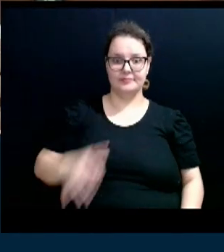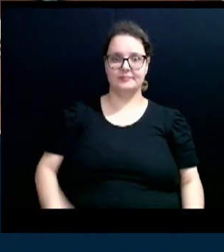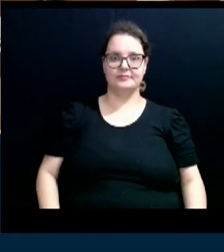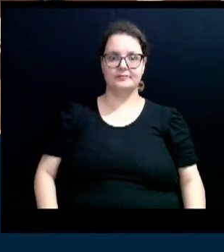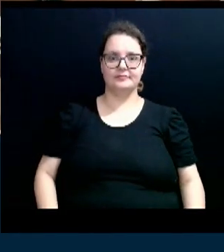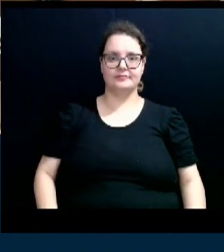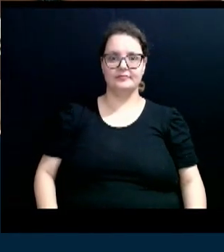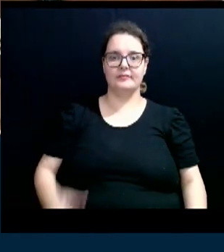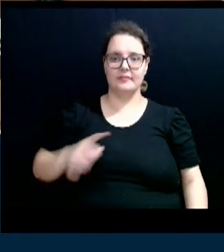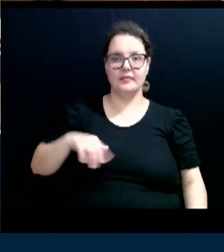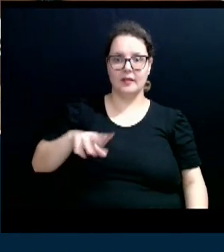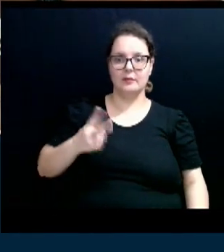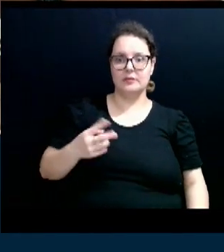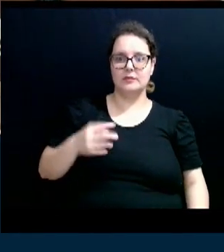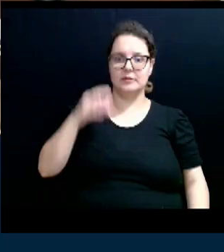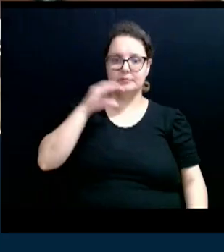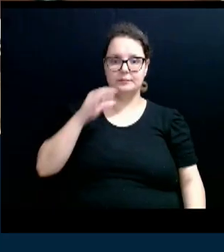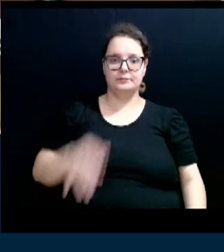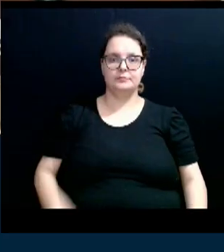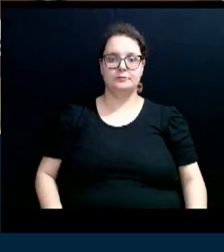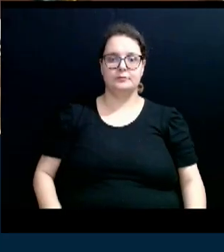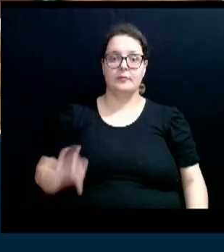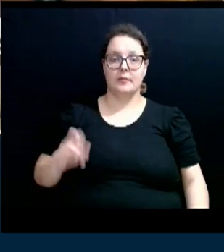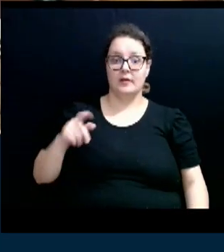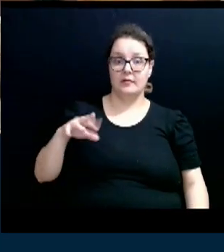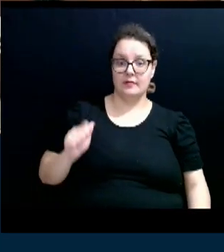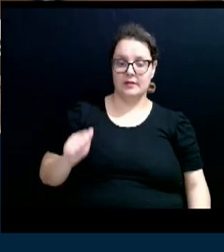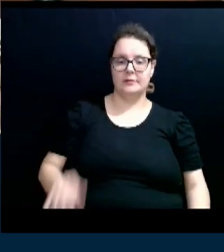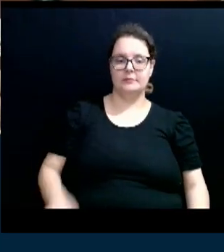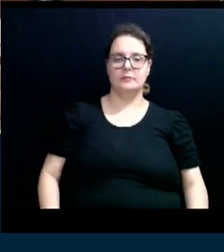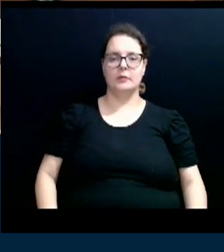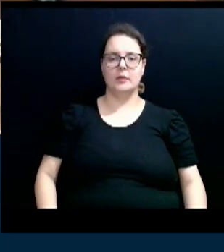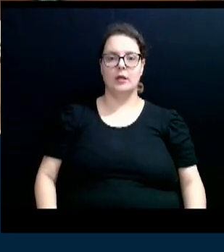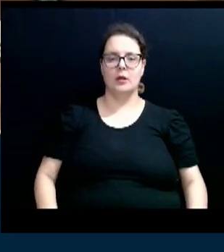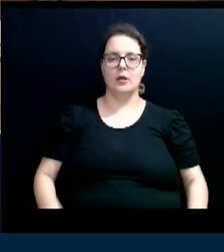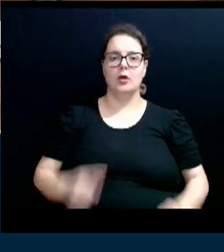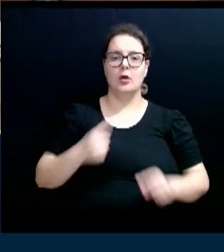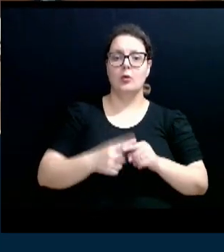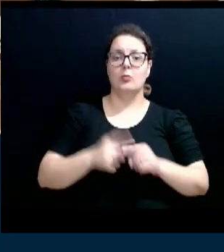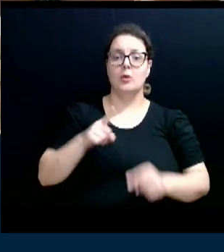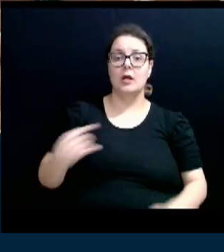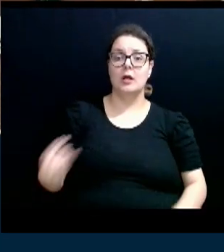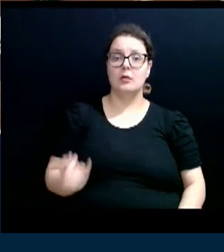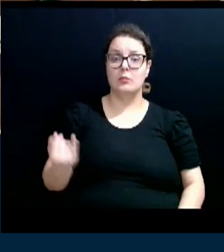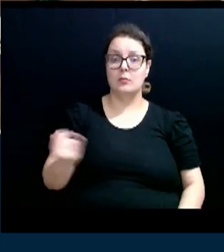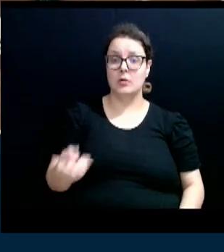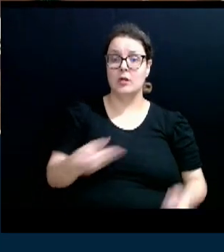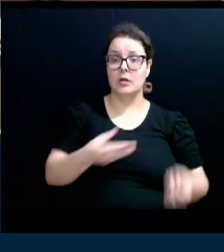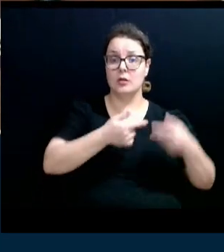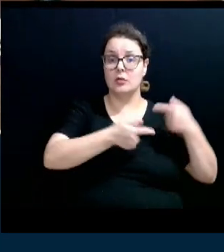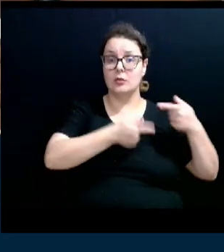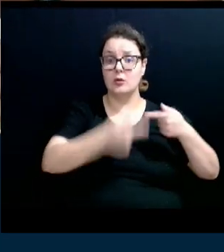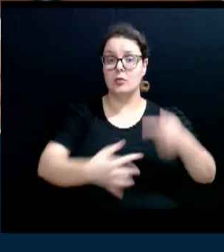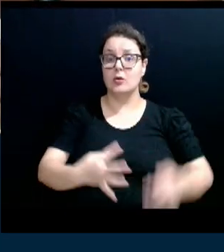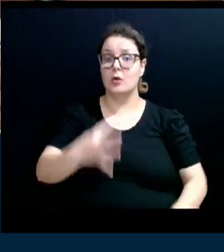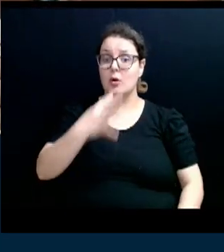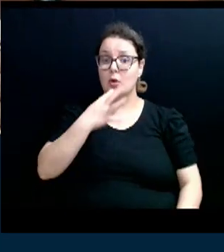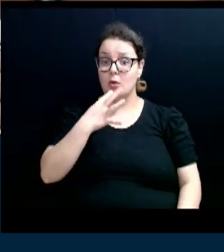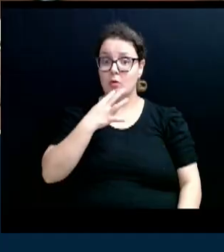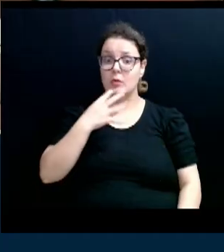Vamos lá. Fernanda Rios, do Nova Europa. Por que é tão importante que as novas gerações conheçam